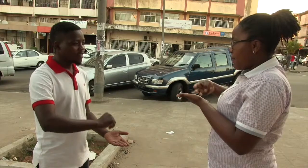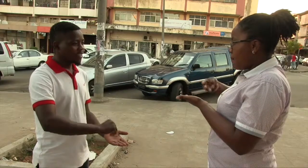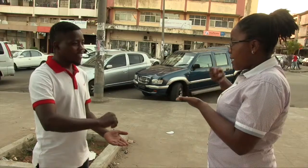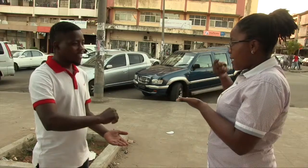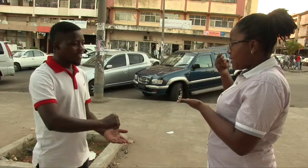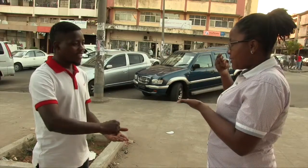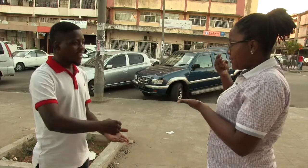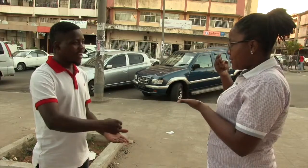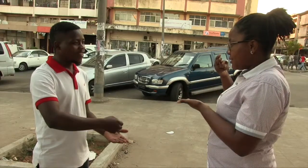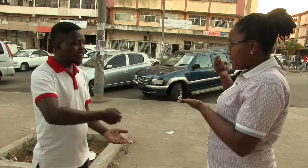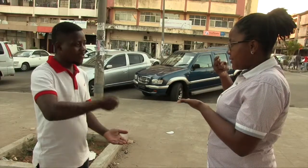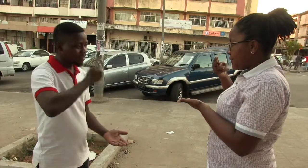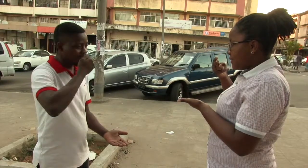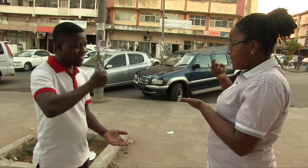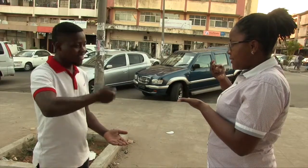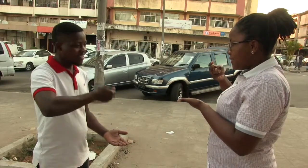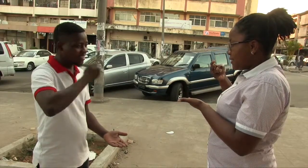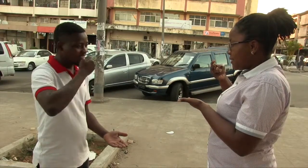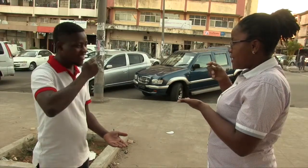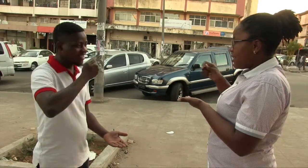Garfo.